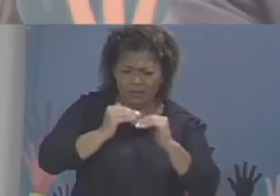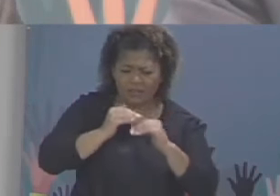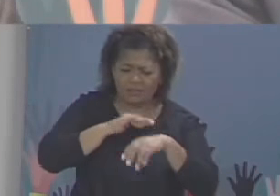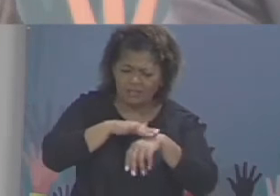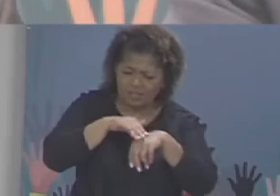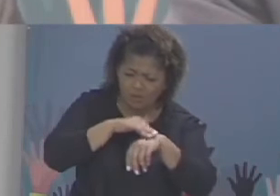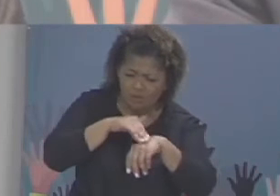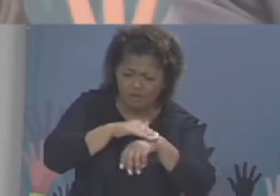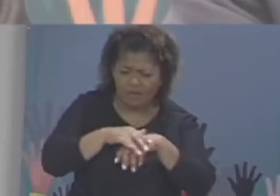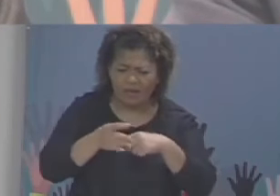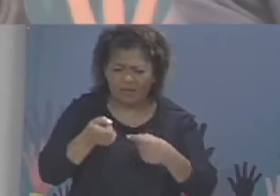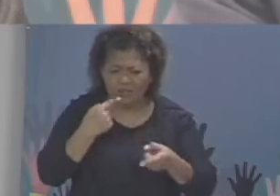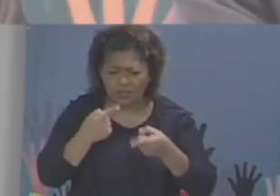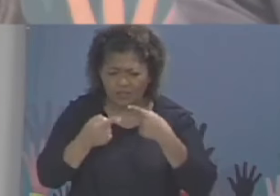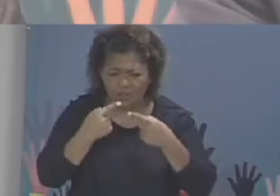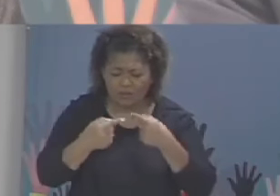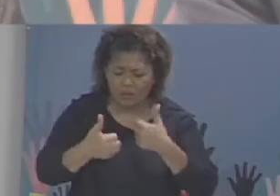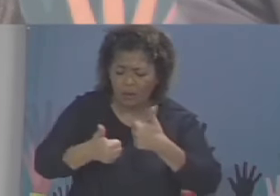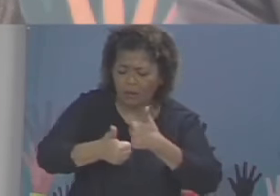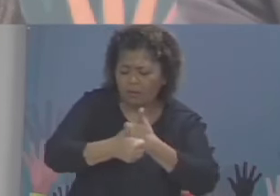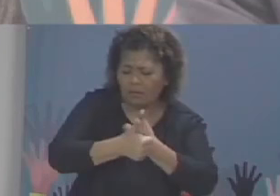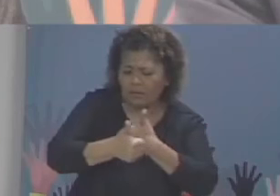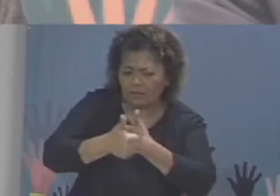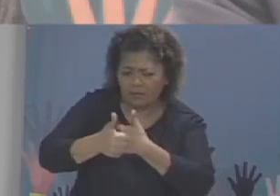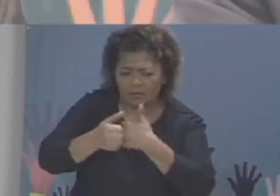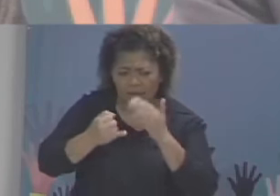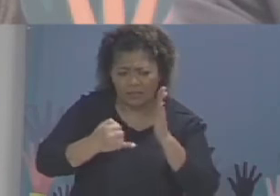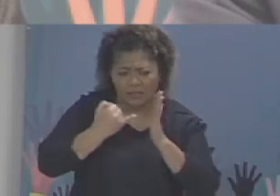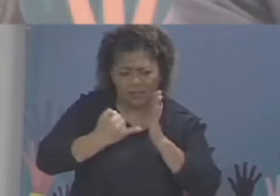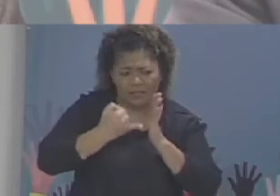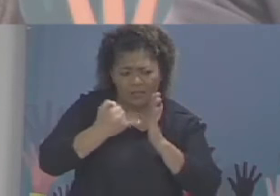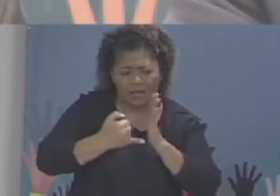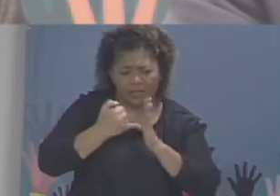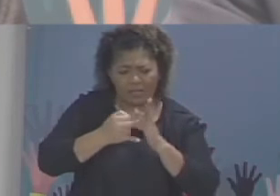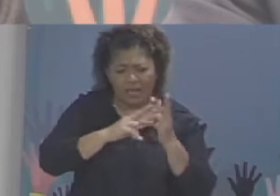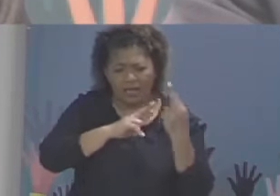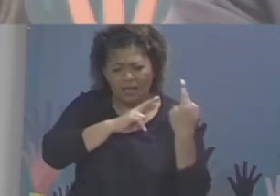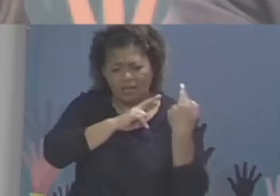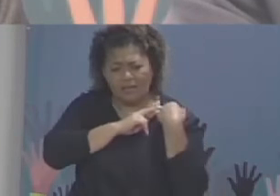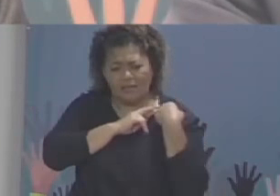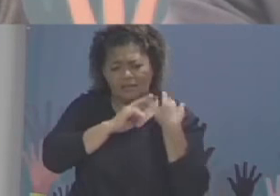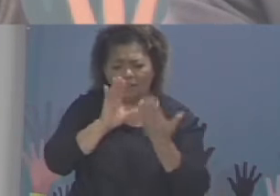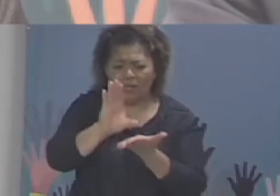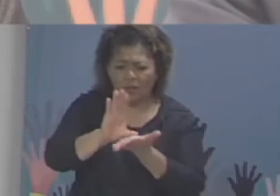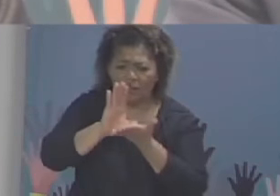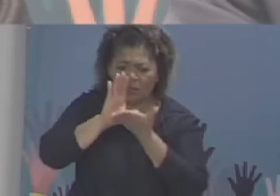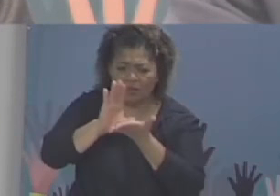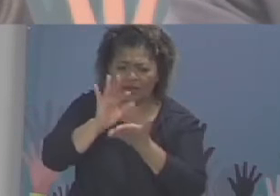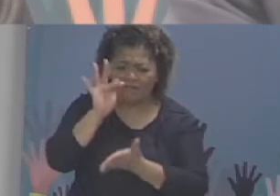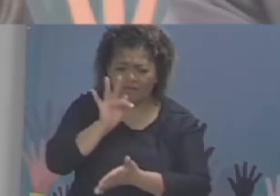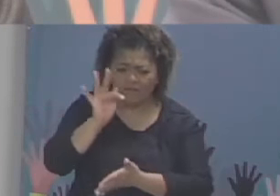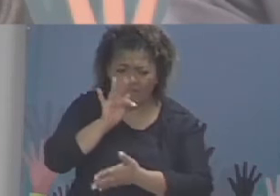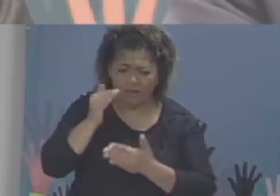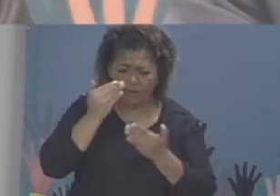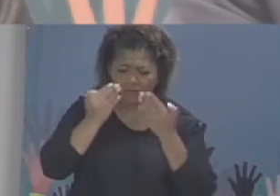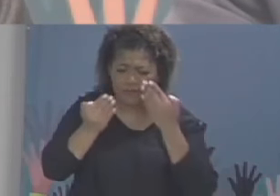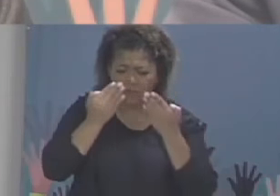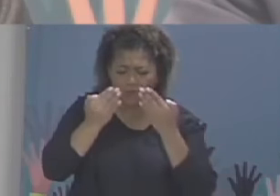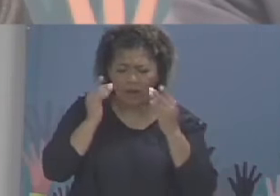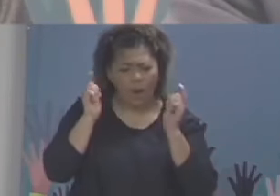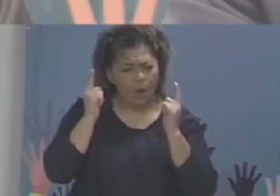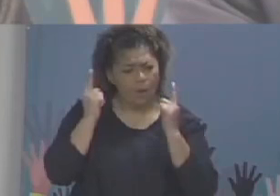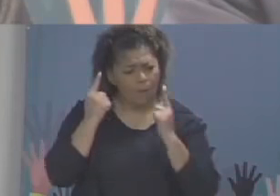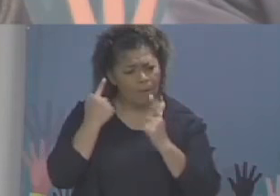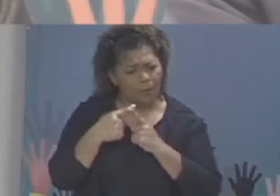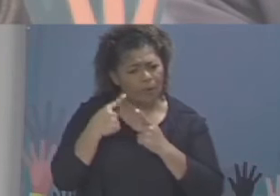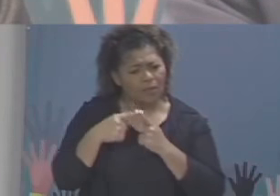de discussão e de aproximação com a entidade que a representa, que é o Conselho Federal de Psicologia. Por isso, nós temos que fazer